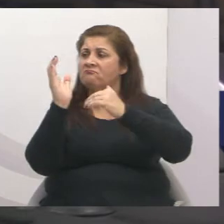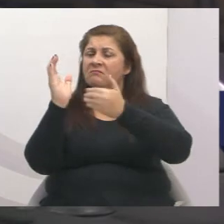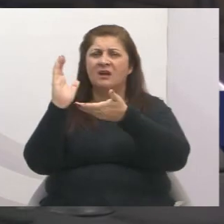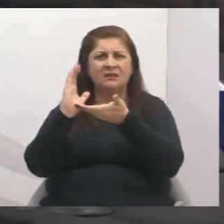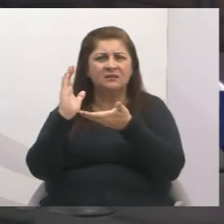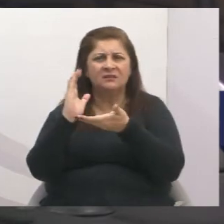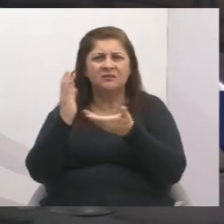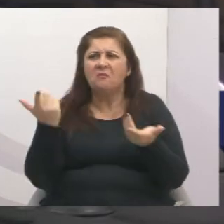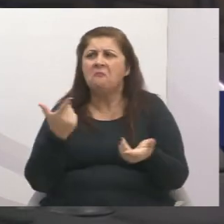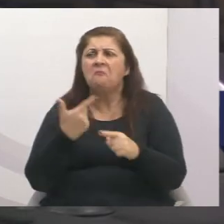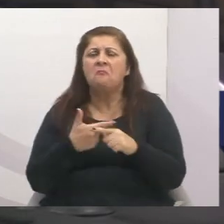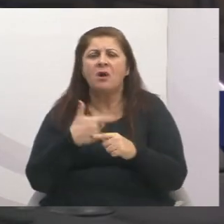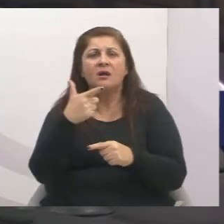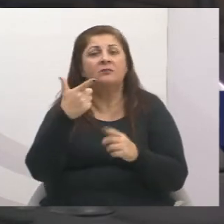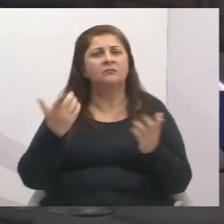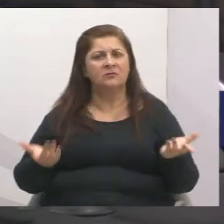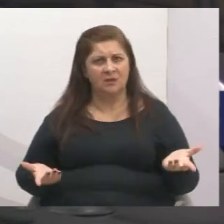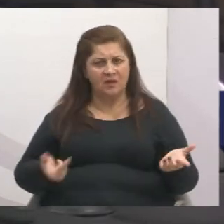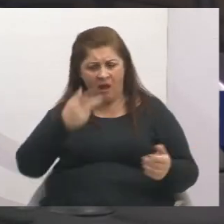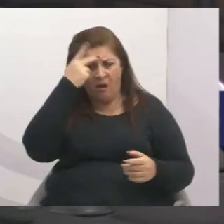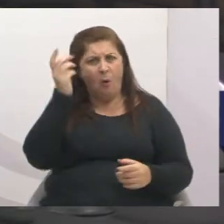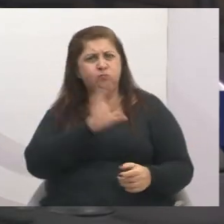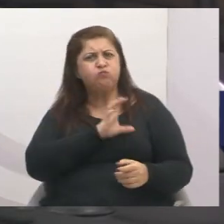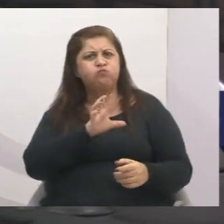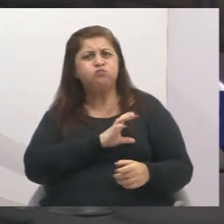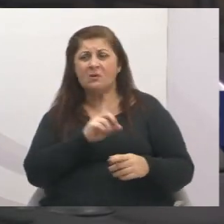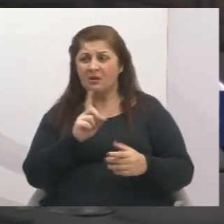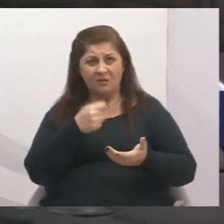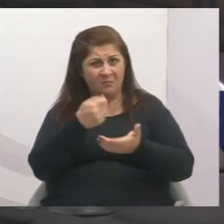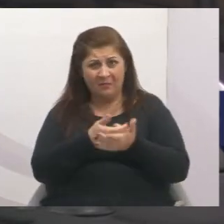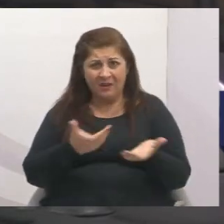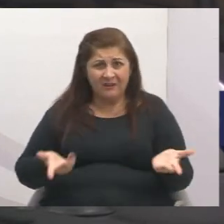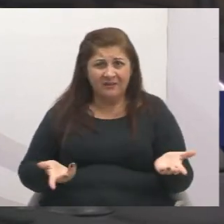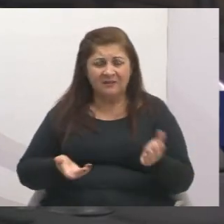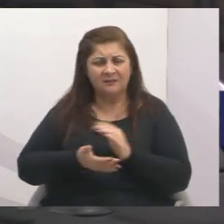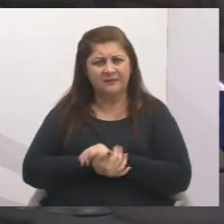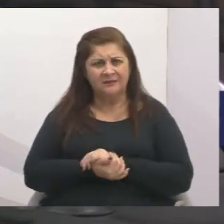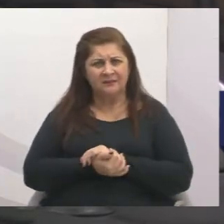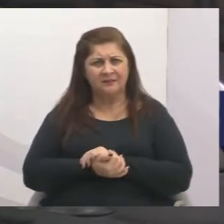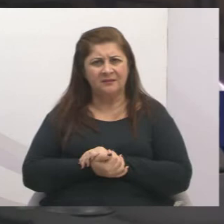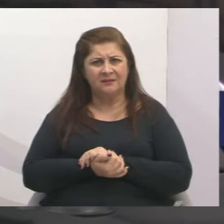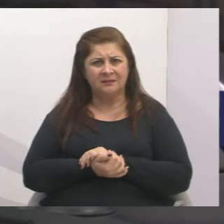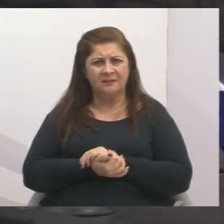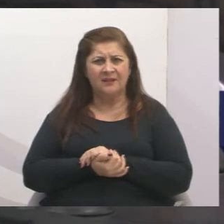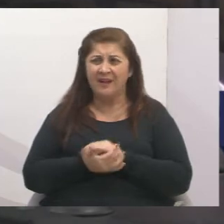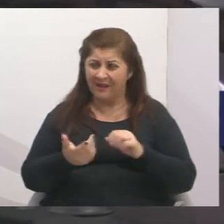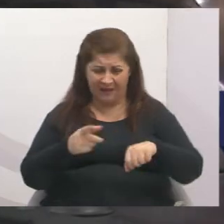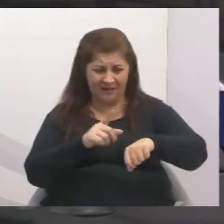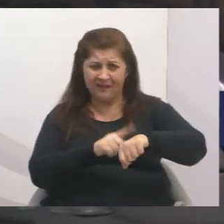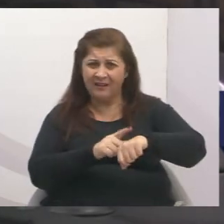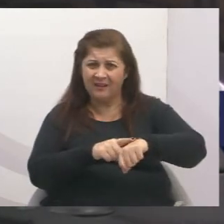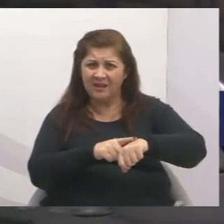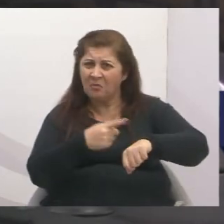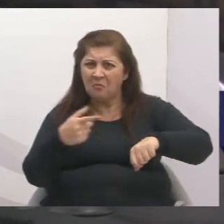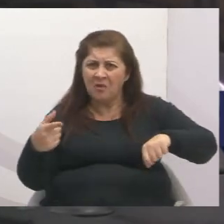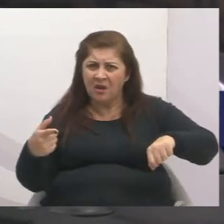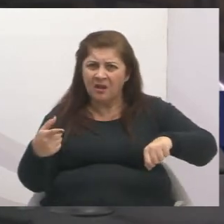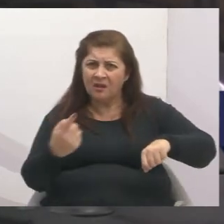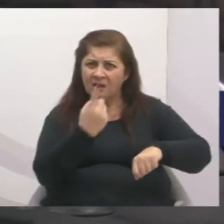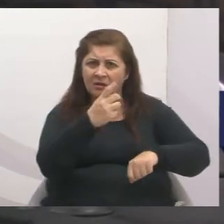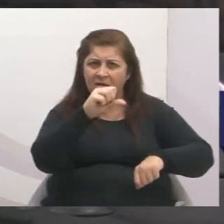esse imposto sobre aqueles que mais possuem riqueza nesse país? Será que não foi suficiente, desde 88,